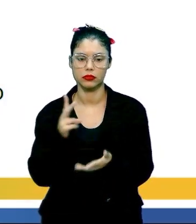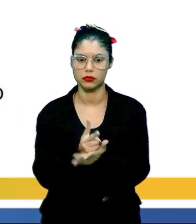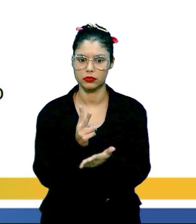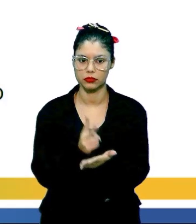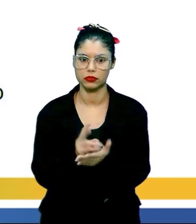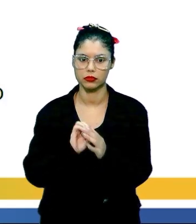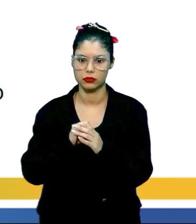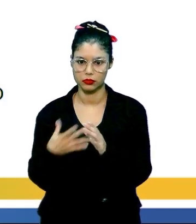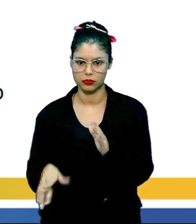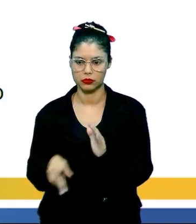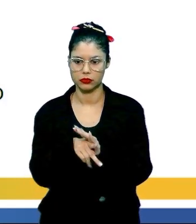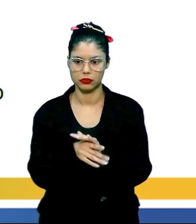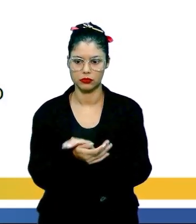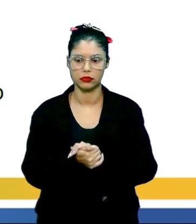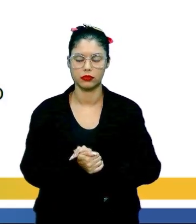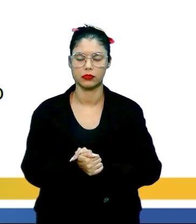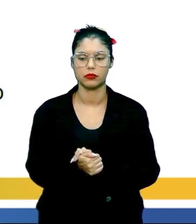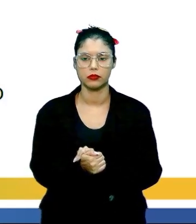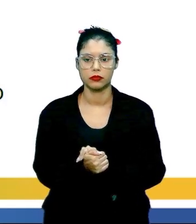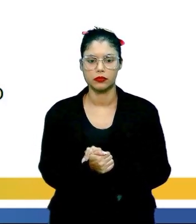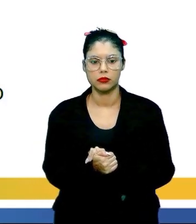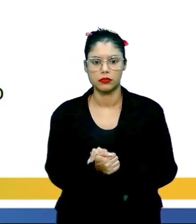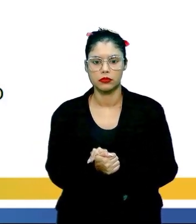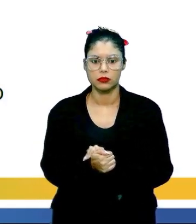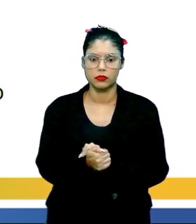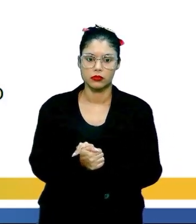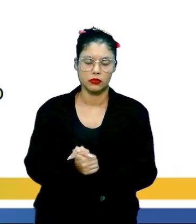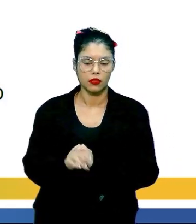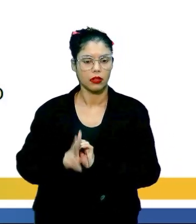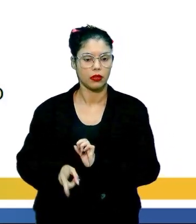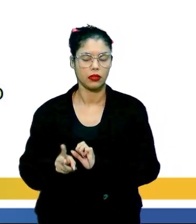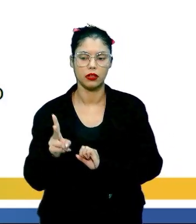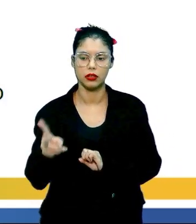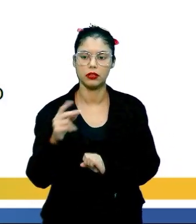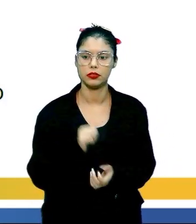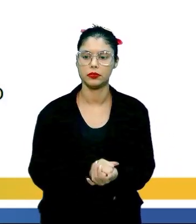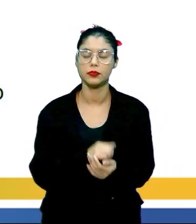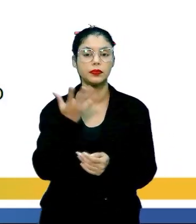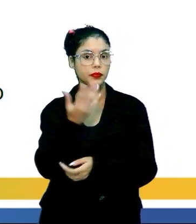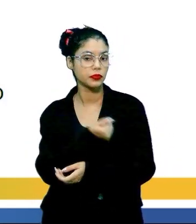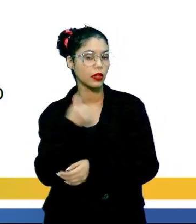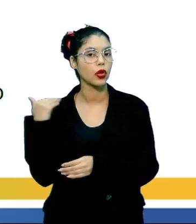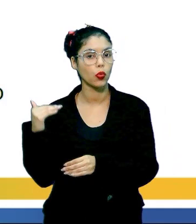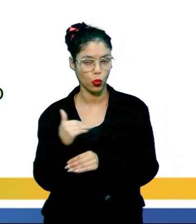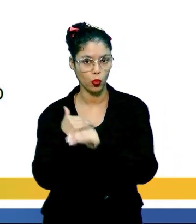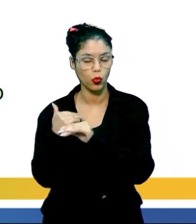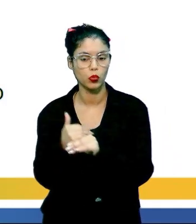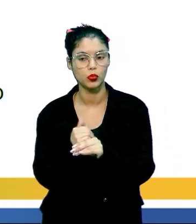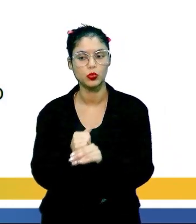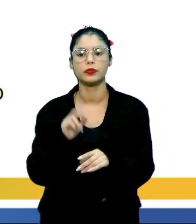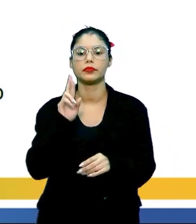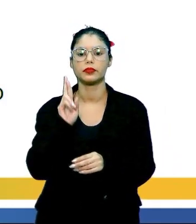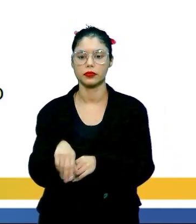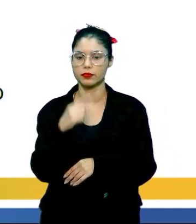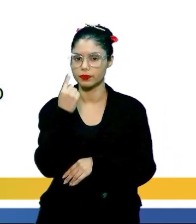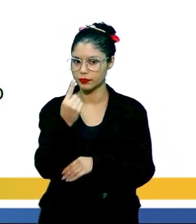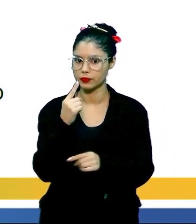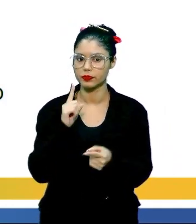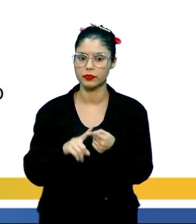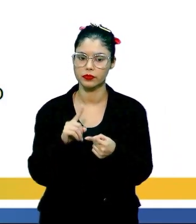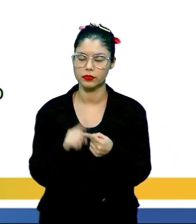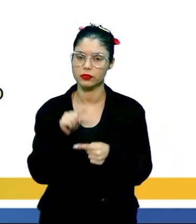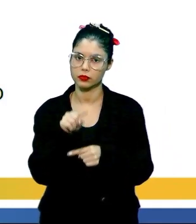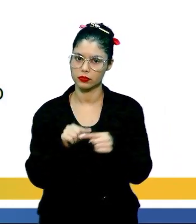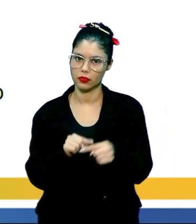é caracterizada como oscilante. E aqui vem a constante. Números iguais, mas a razão é 1. Porque